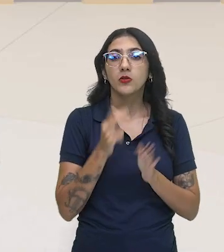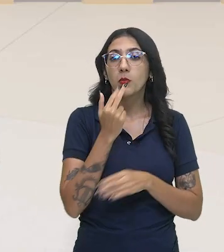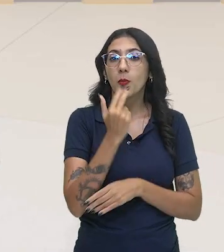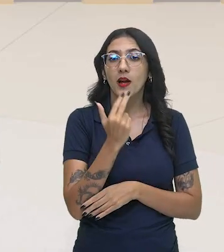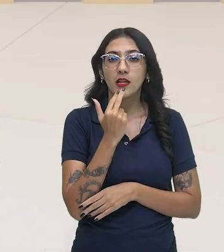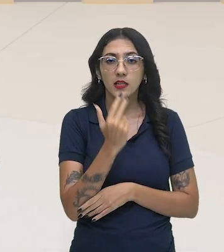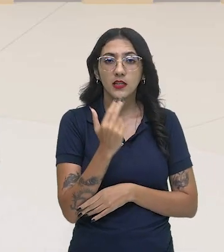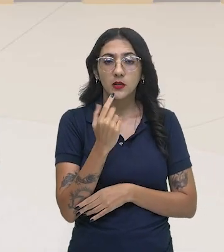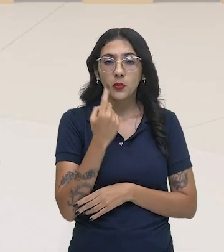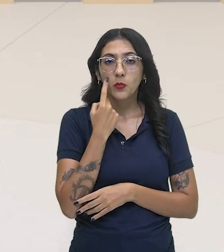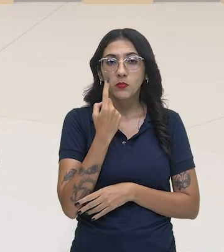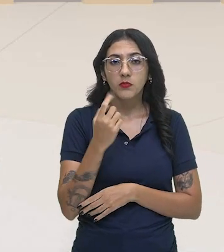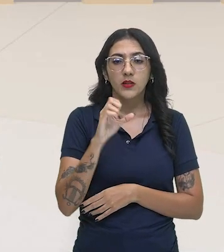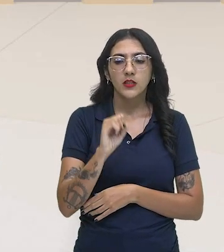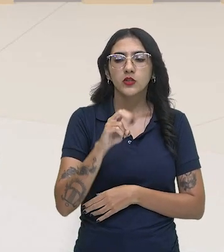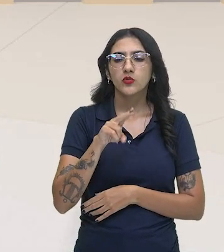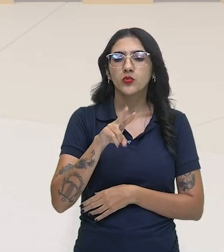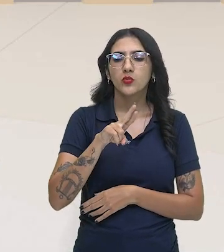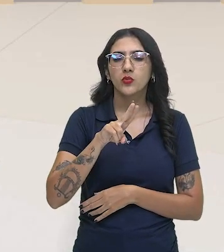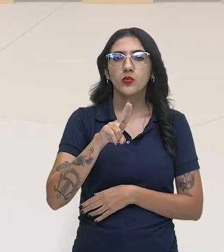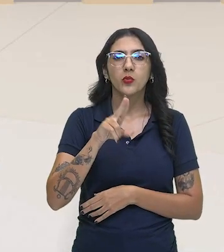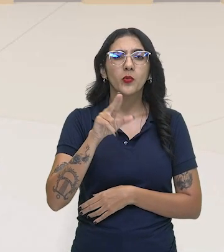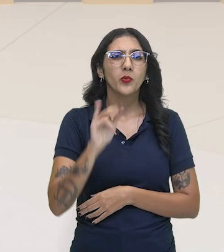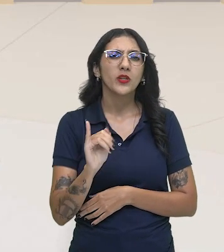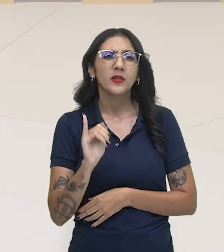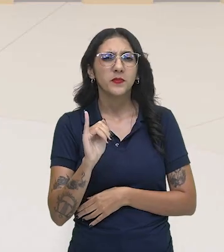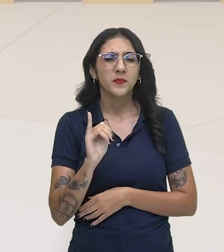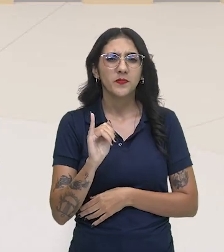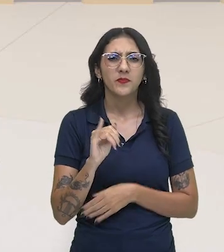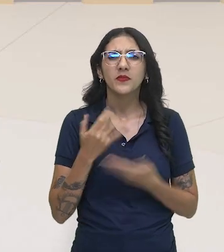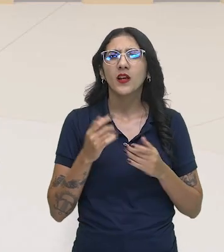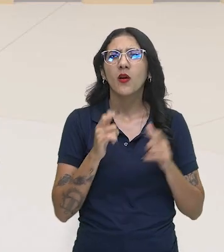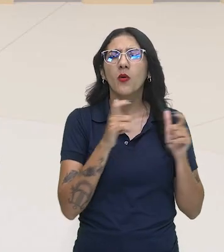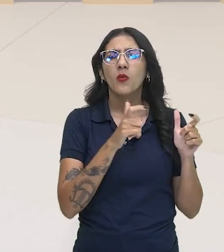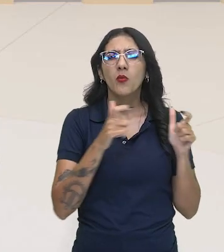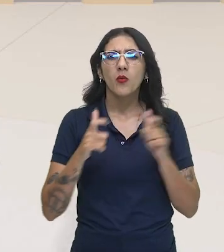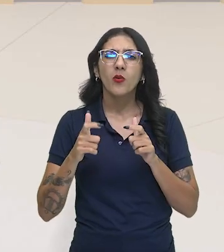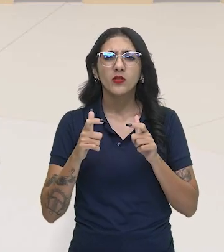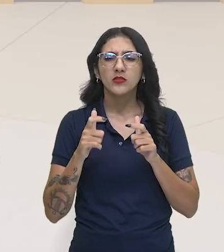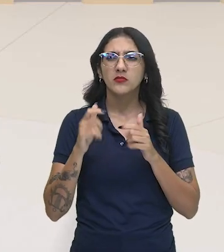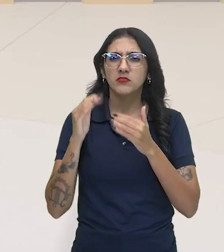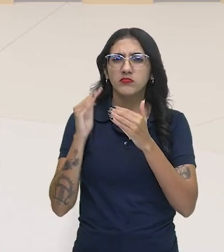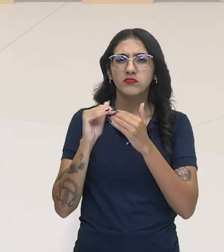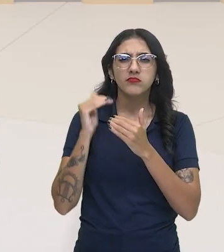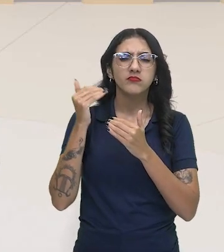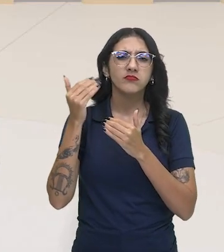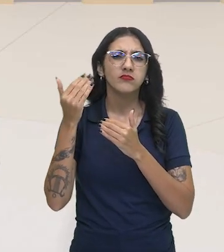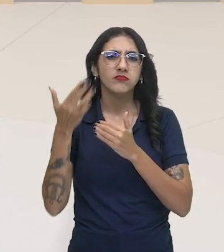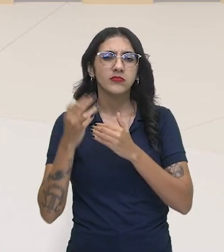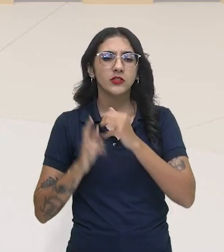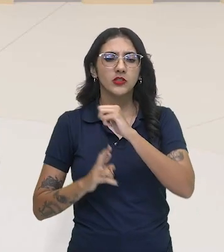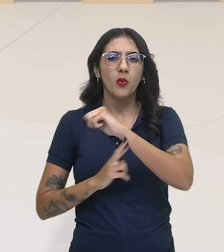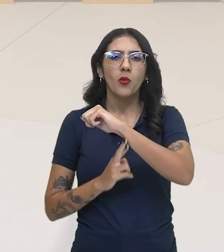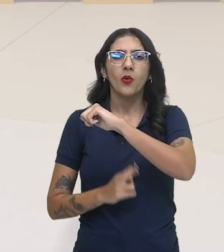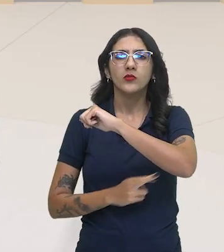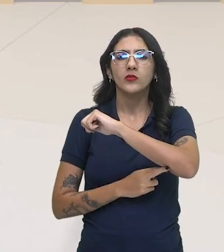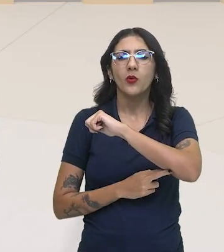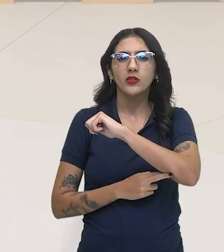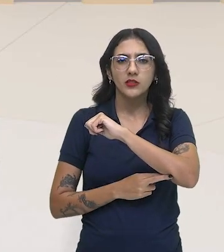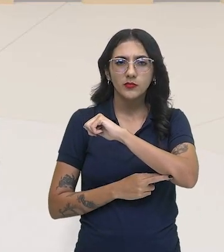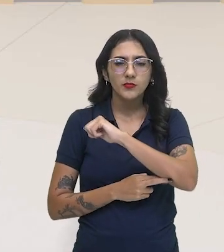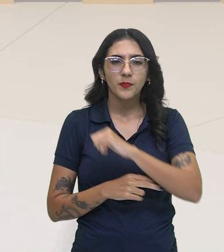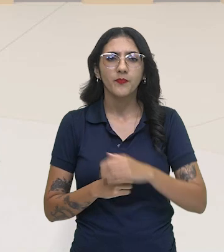Paité-Suruí. Paité-Suruí, olha só. Que é... O que eles... É lá de Cacoal, né? Cacoal, Rondônia, né? Da